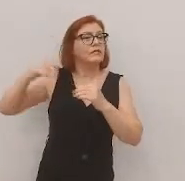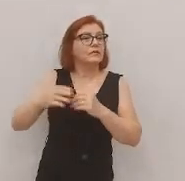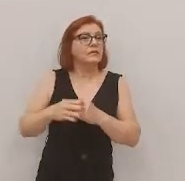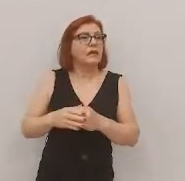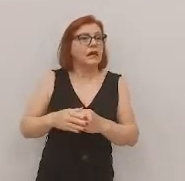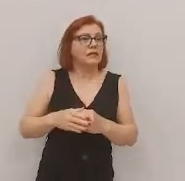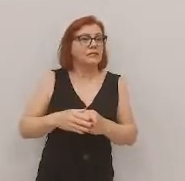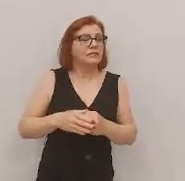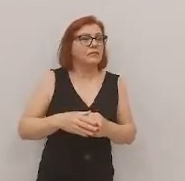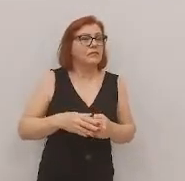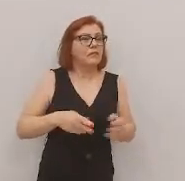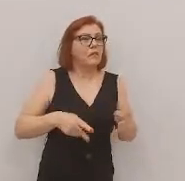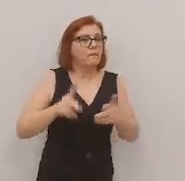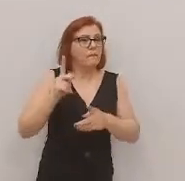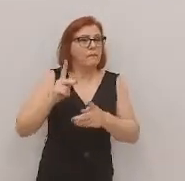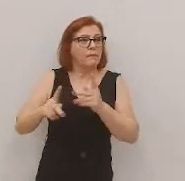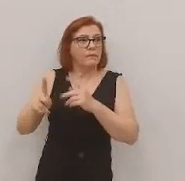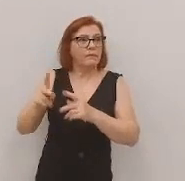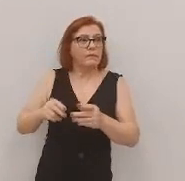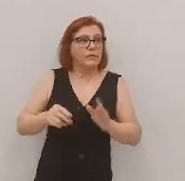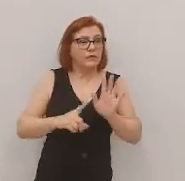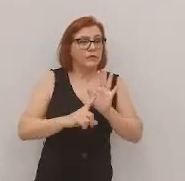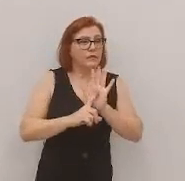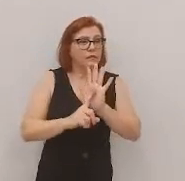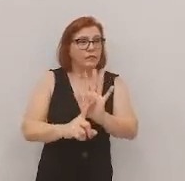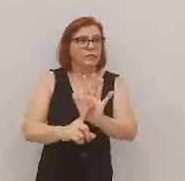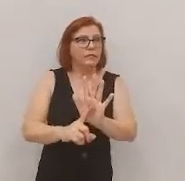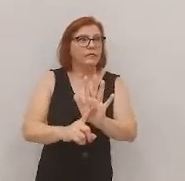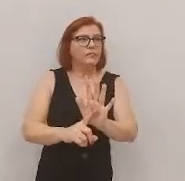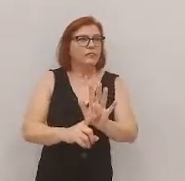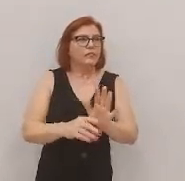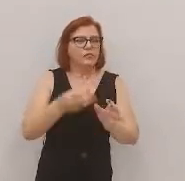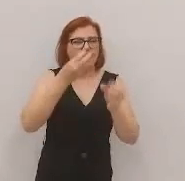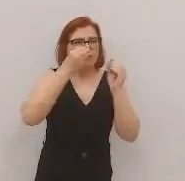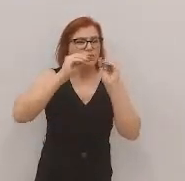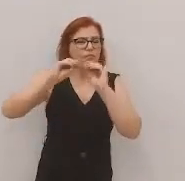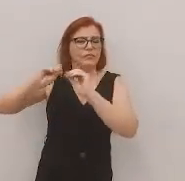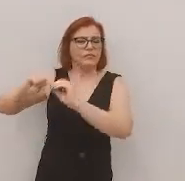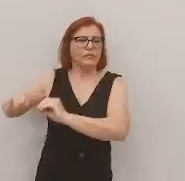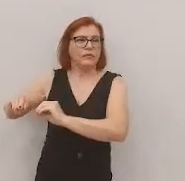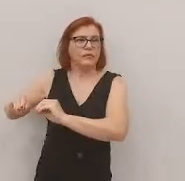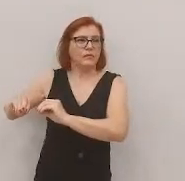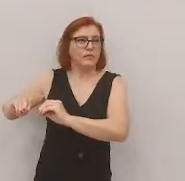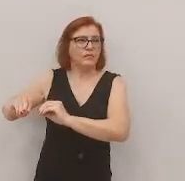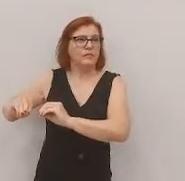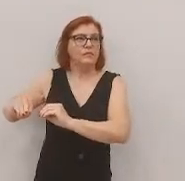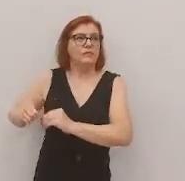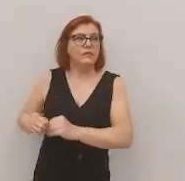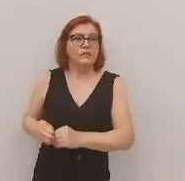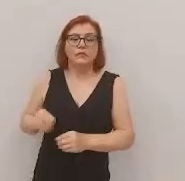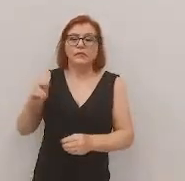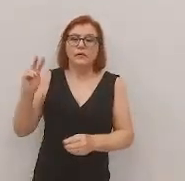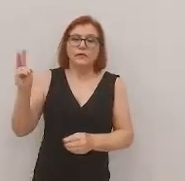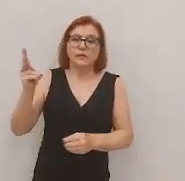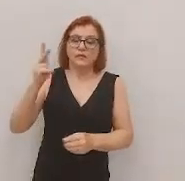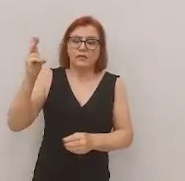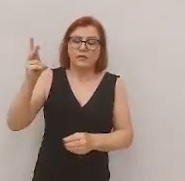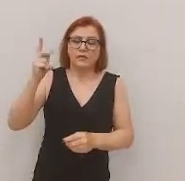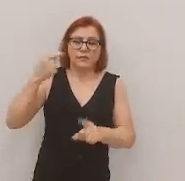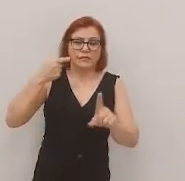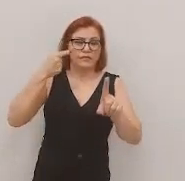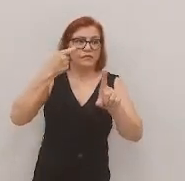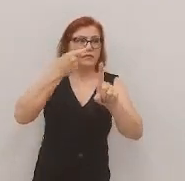publicamente os expôs ao desprezo, triunfando deles na